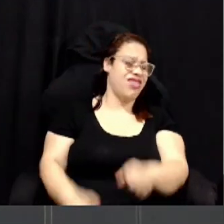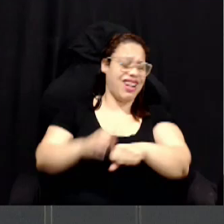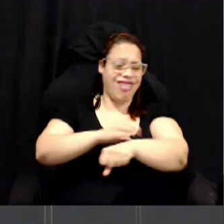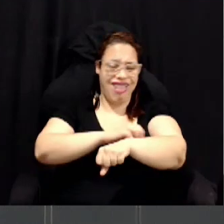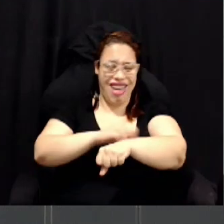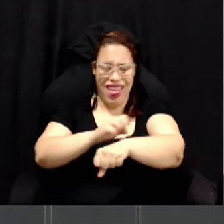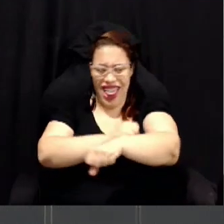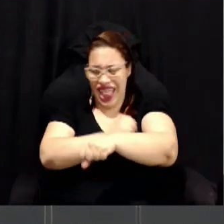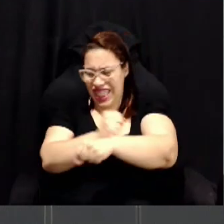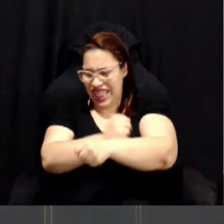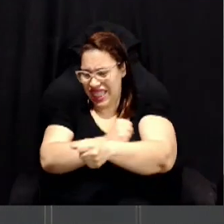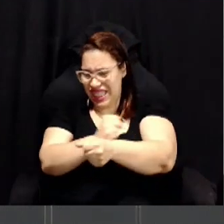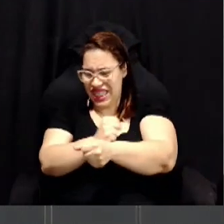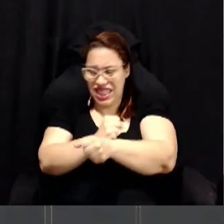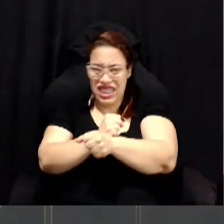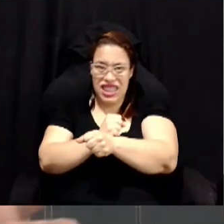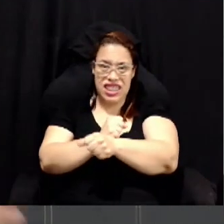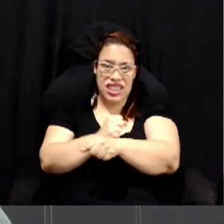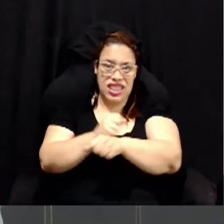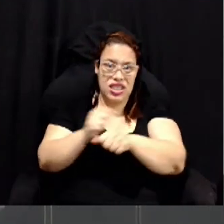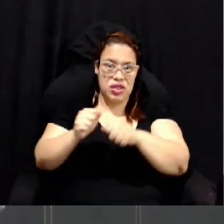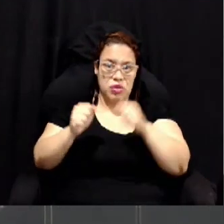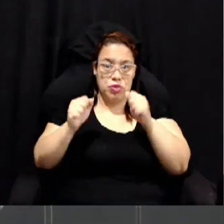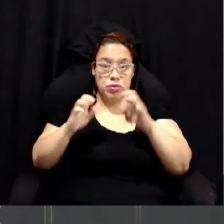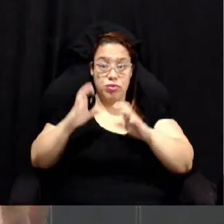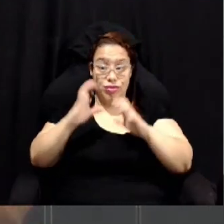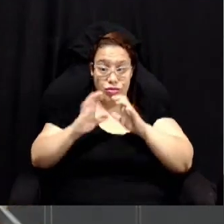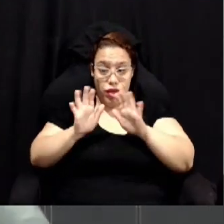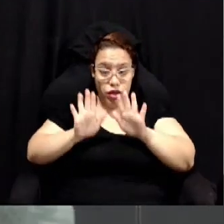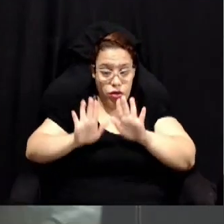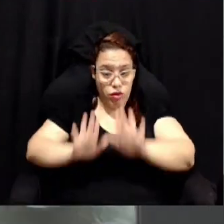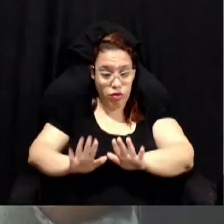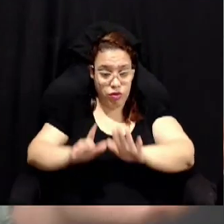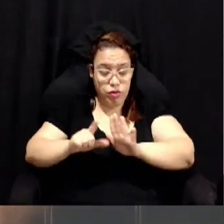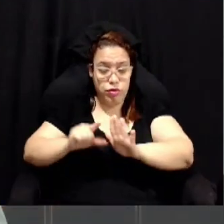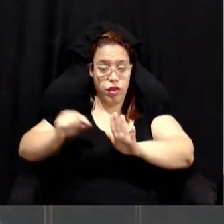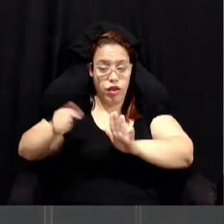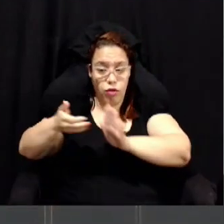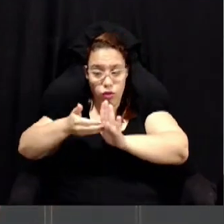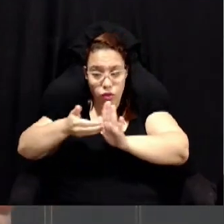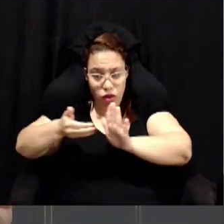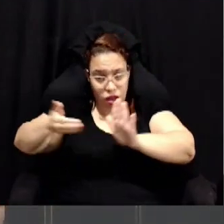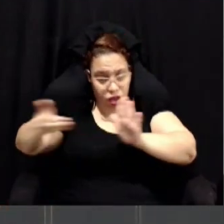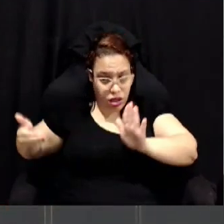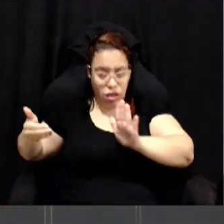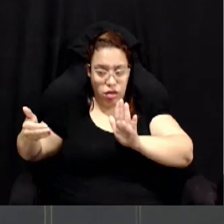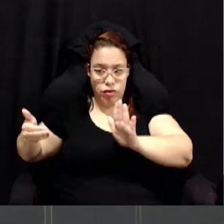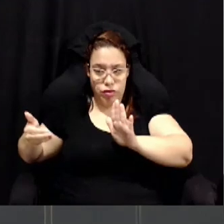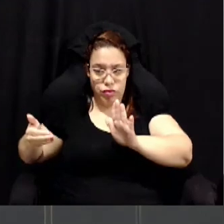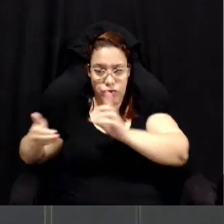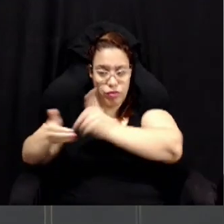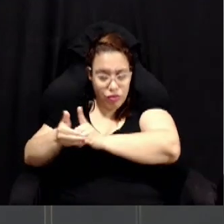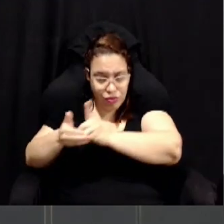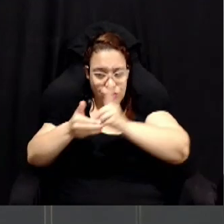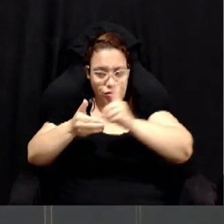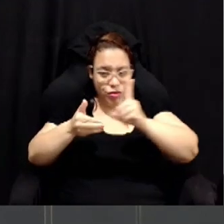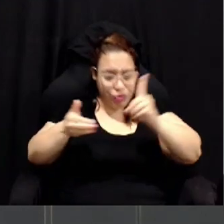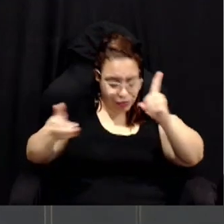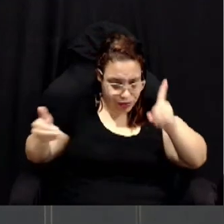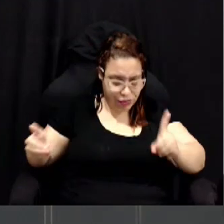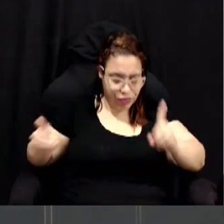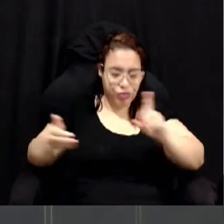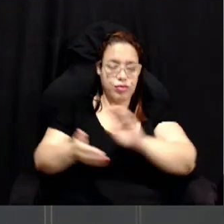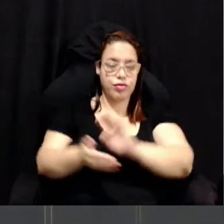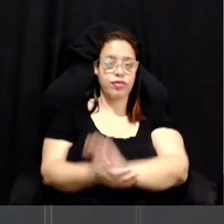tenha comportamentos autolesivos e você precisa conter e de repente sair, afastar do público de onde ela estiver, né?